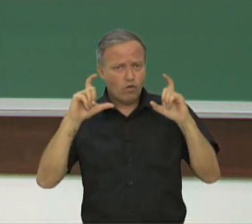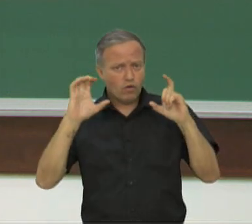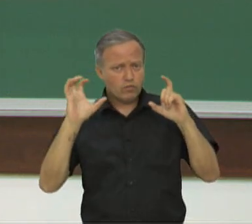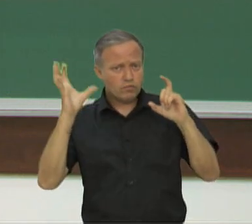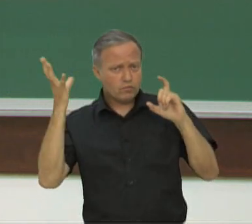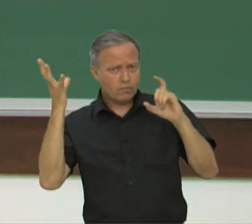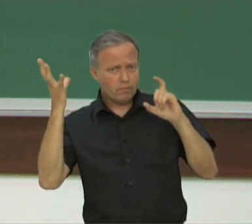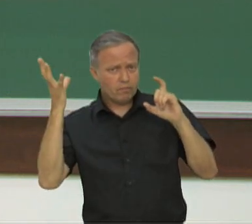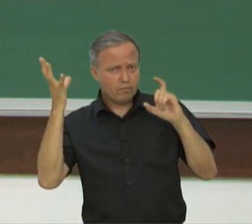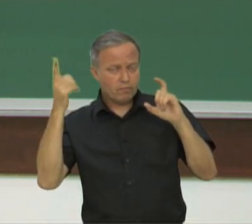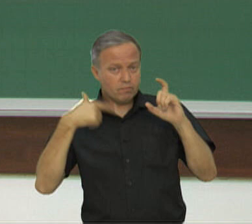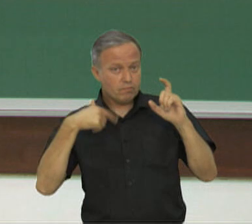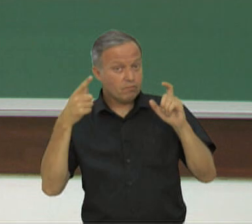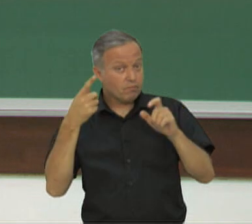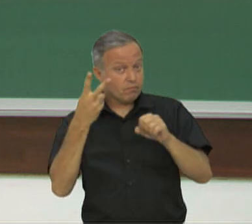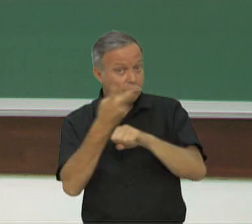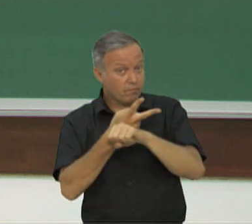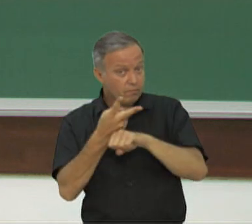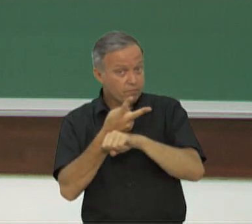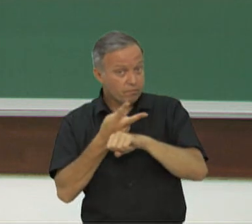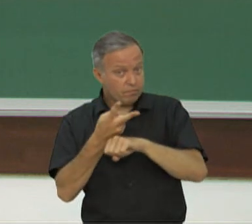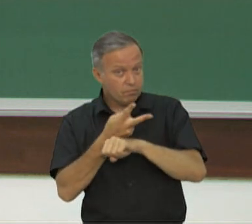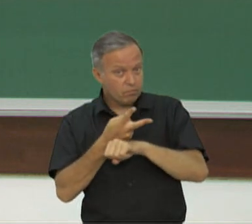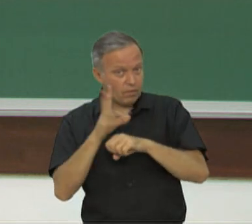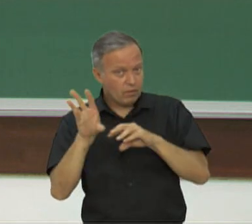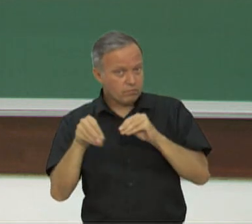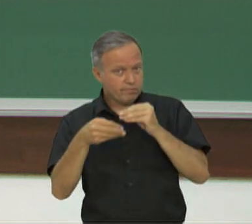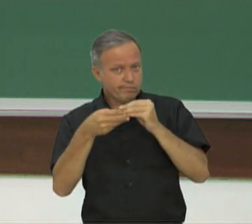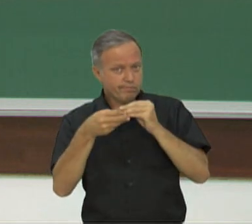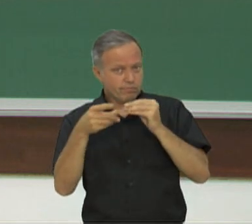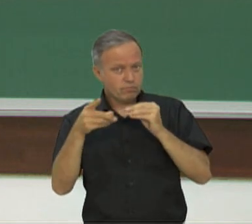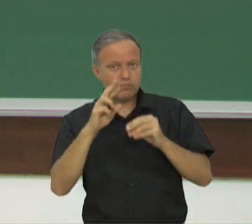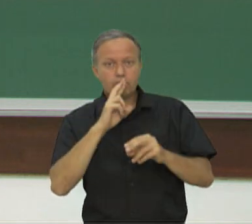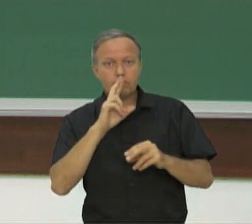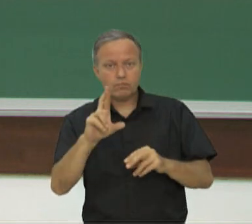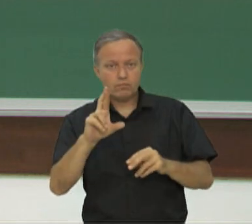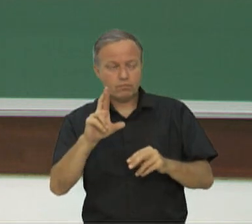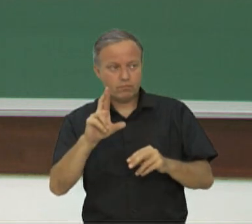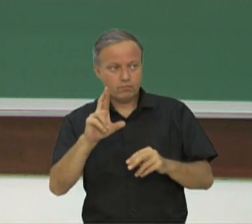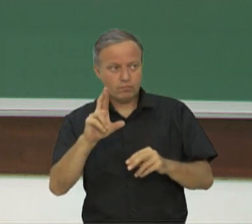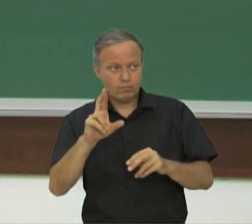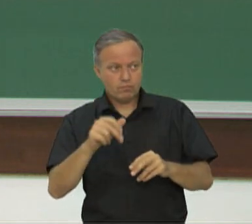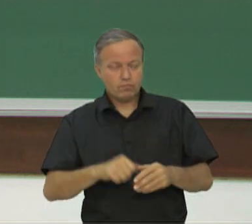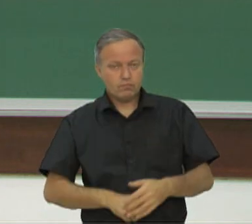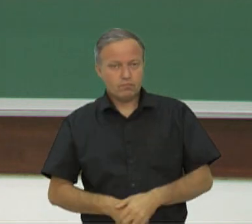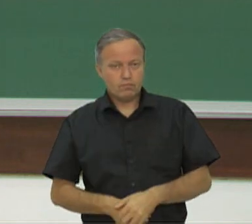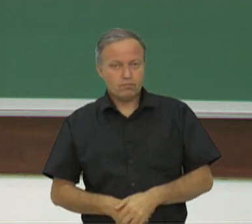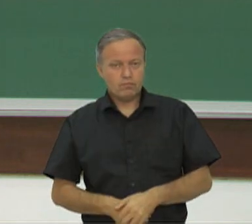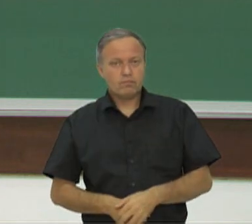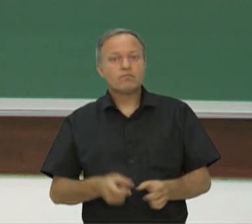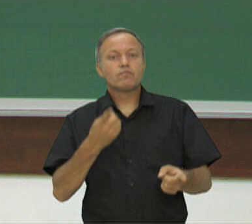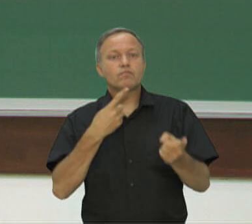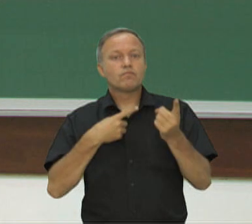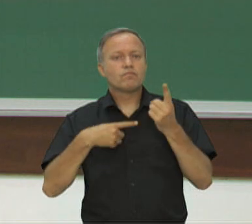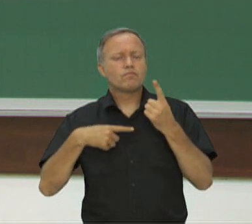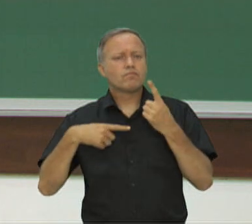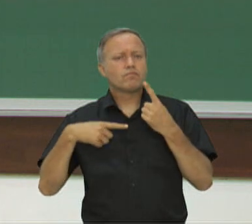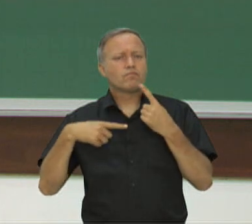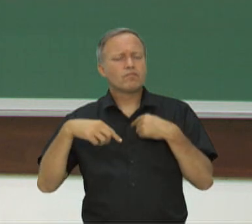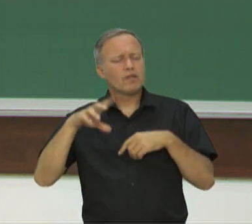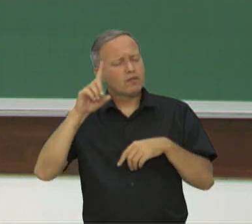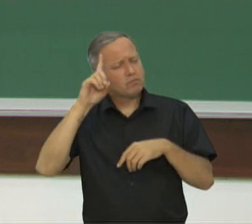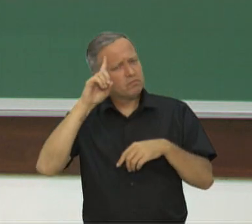fotoações, você pode pesquisar e completar aí as suas respostas. Pessoal, eu desejo a vocês um